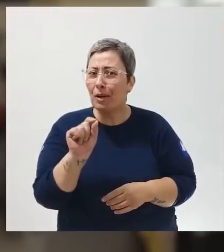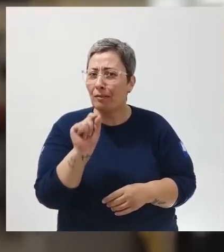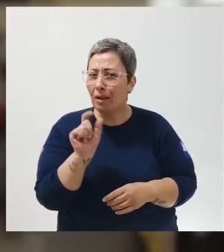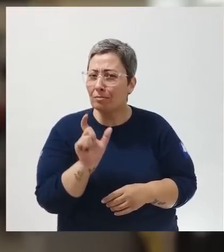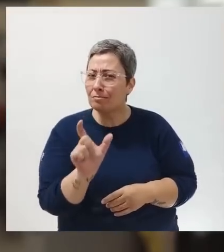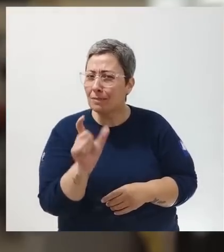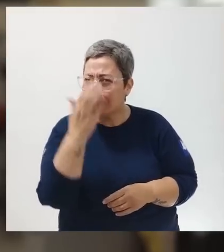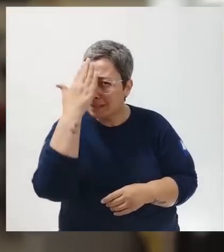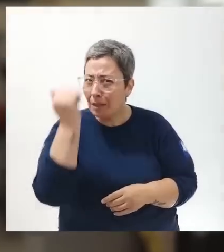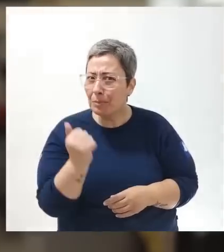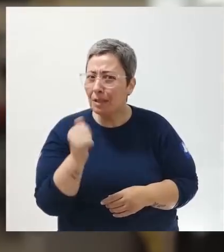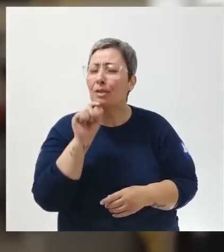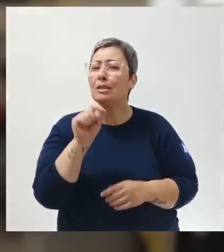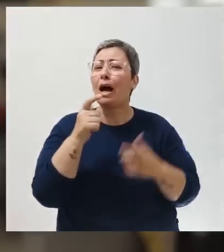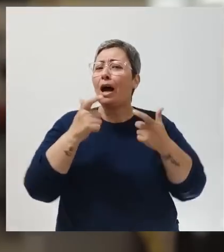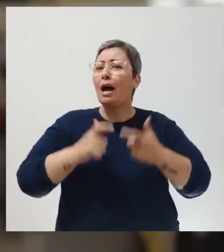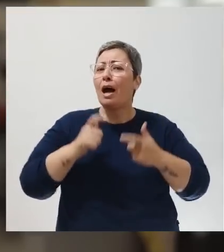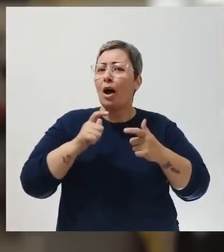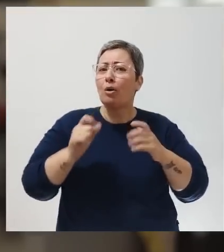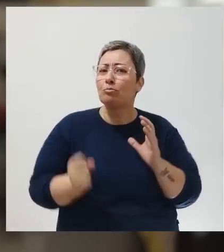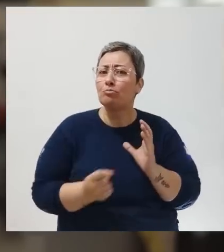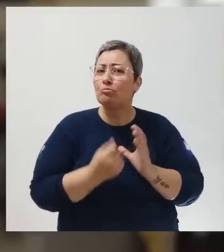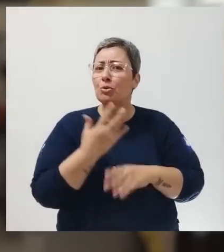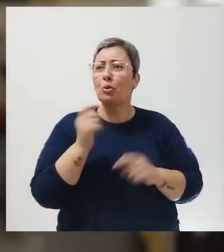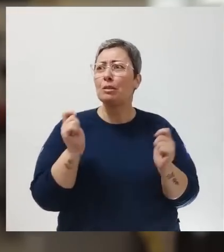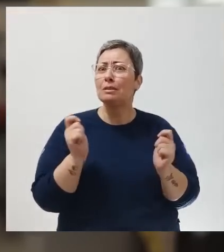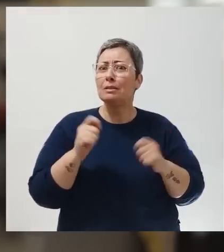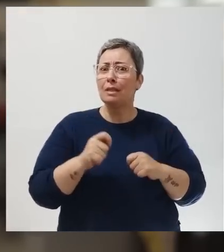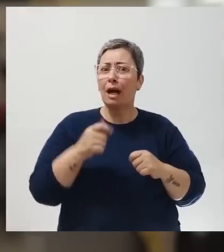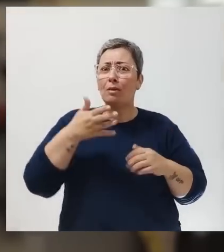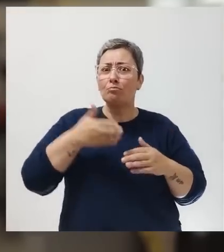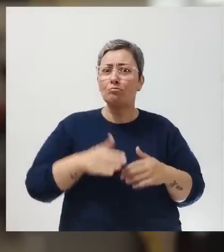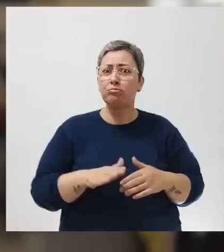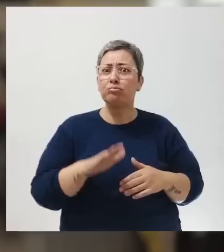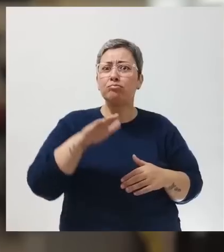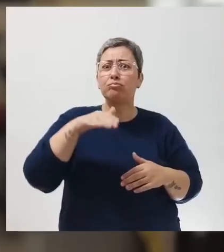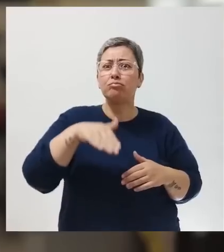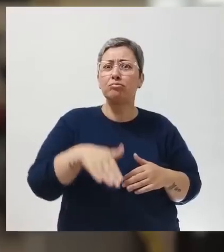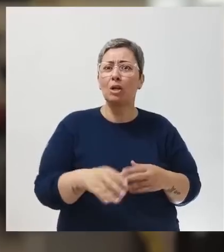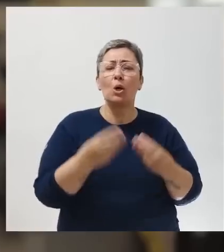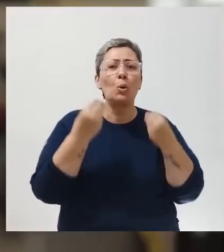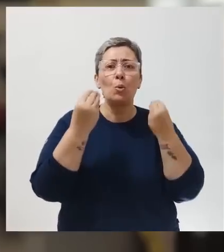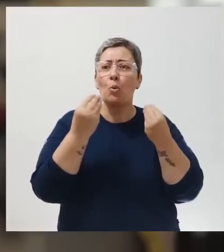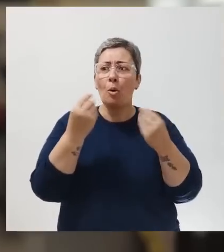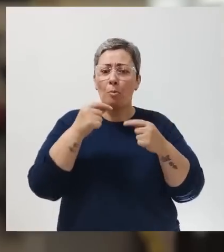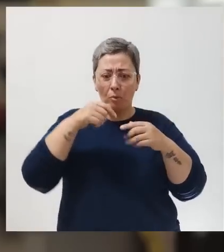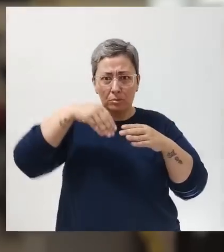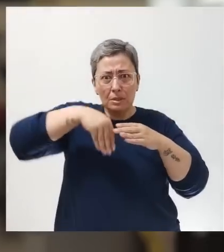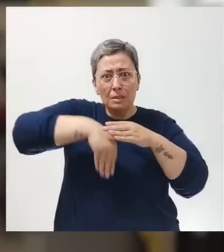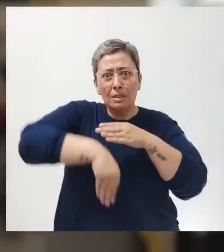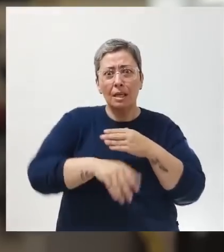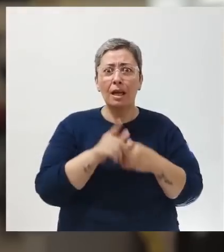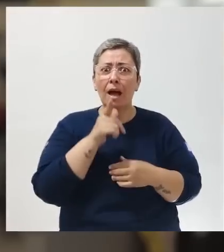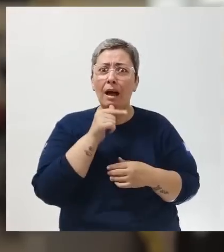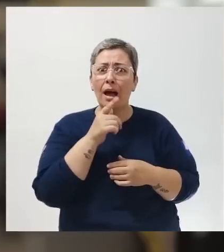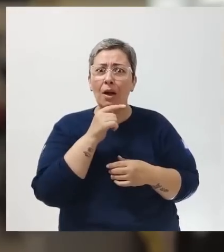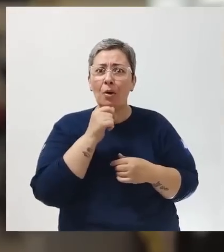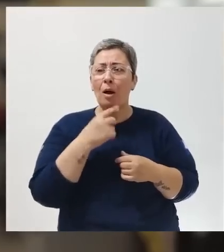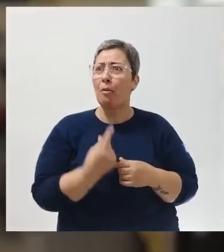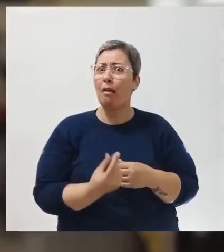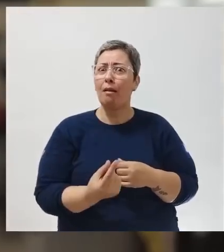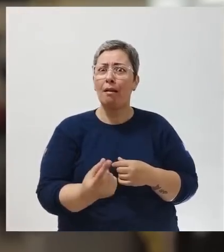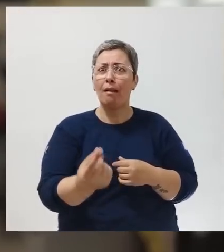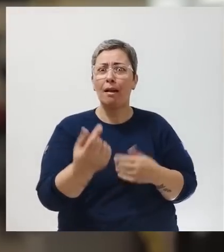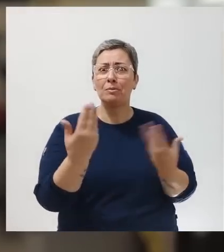meio de transporte eu estou falando? De onde será que vem a sua capacidade de flutuar? E o que o faz permanecer